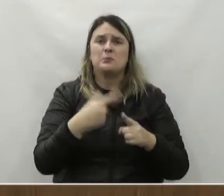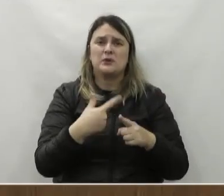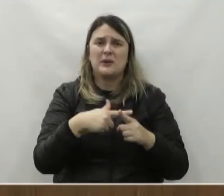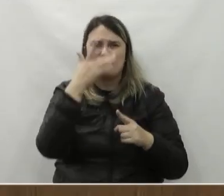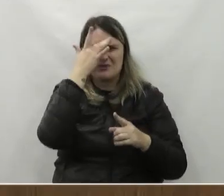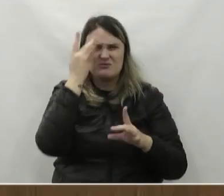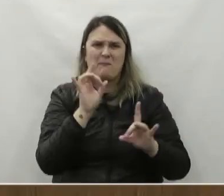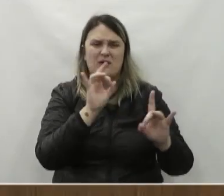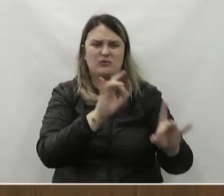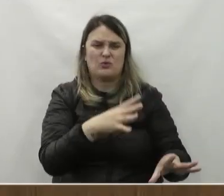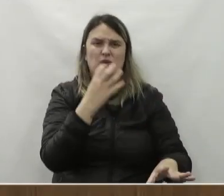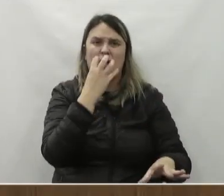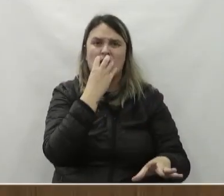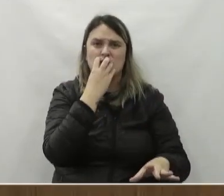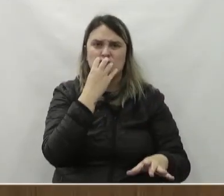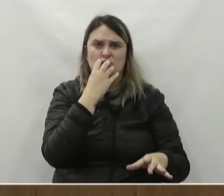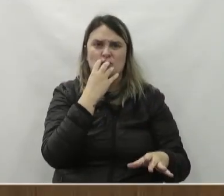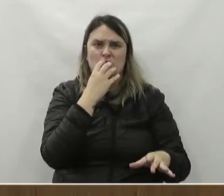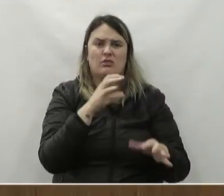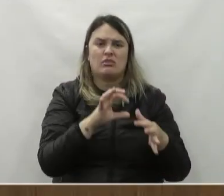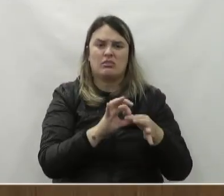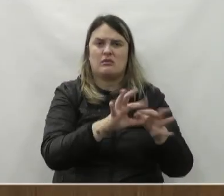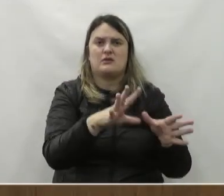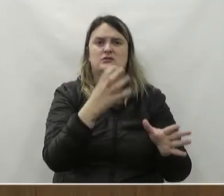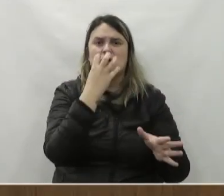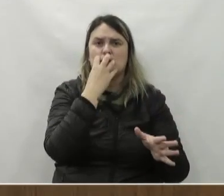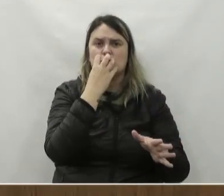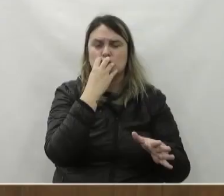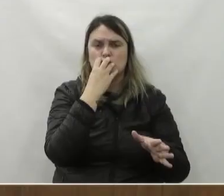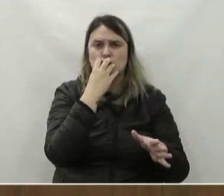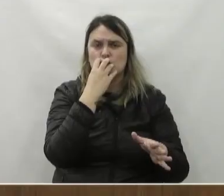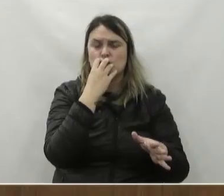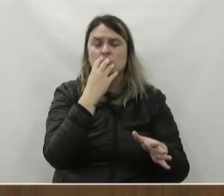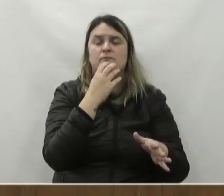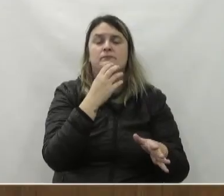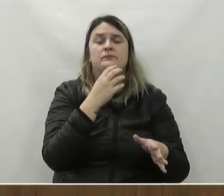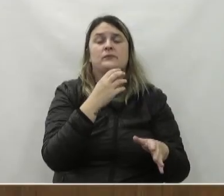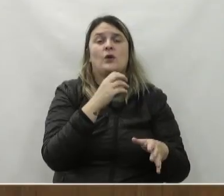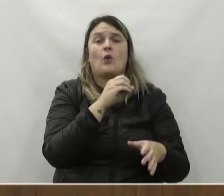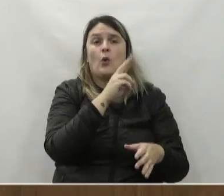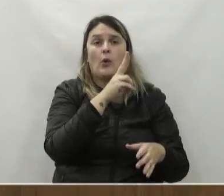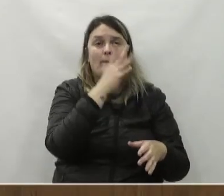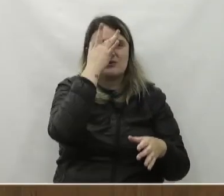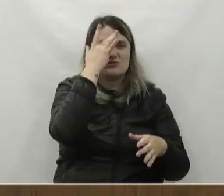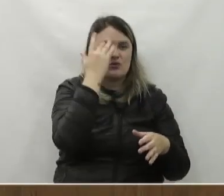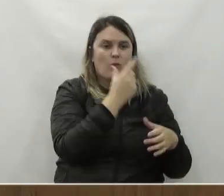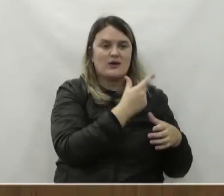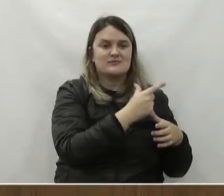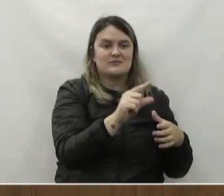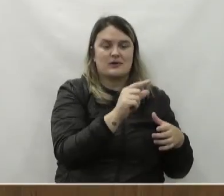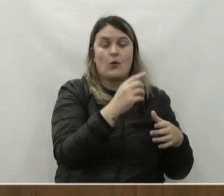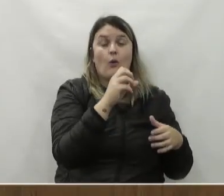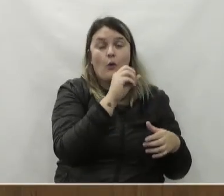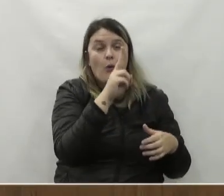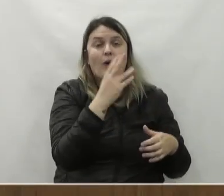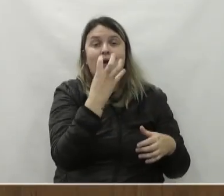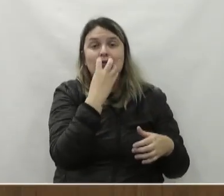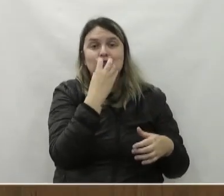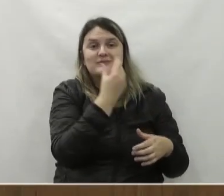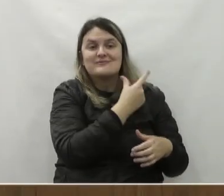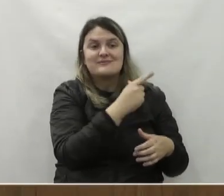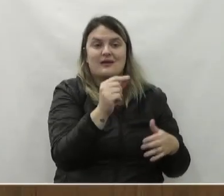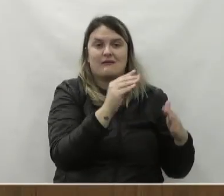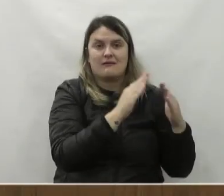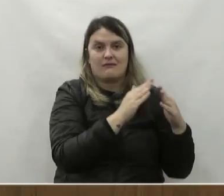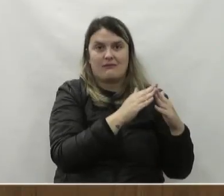ataques envolvendo cães soltos, sejam em situação de rua ou oriundos de residências, tem gerado preocupação entre